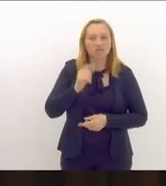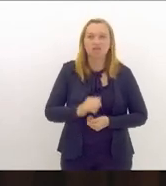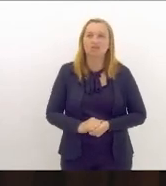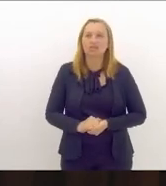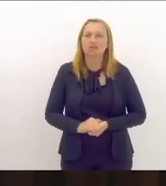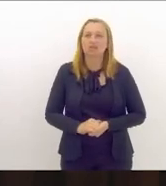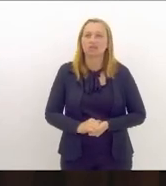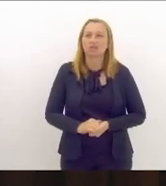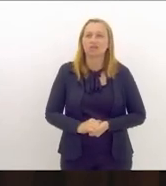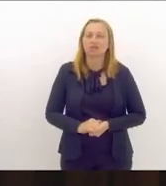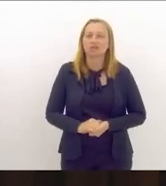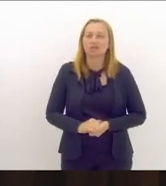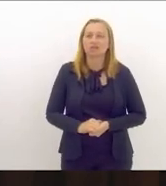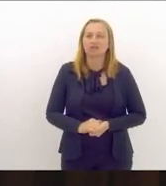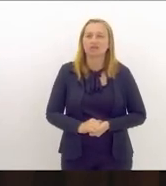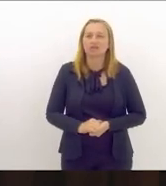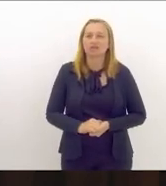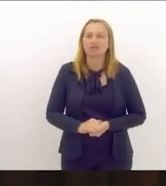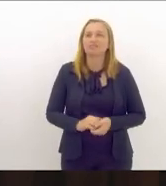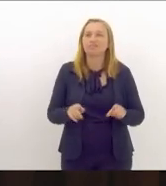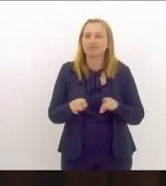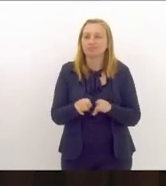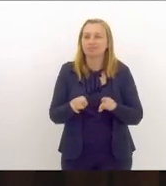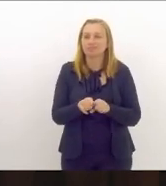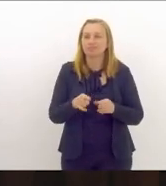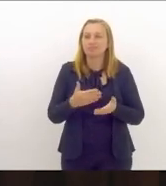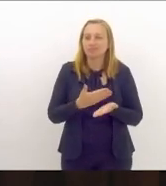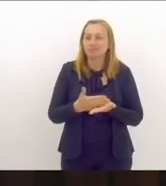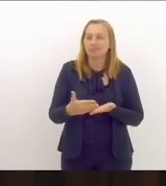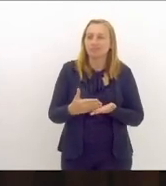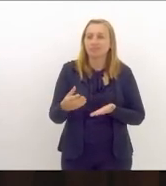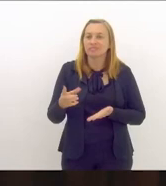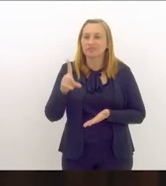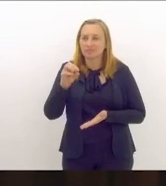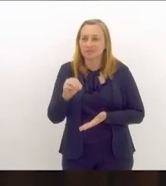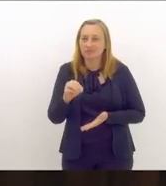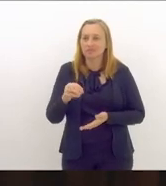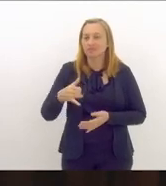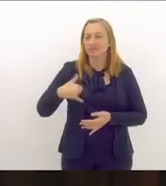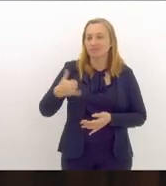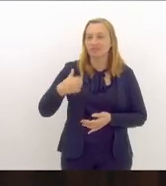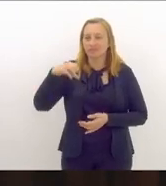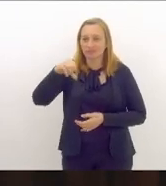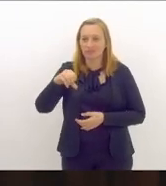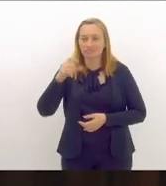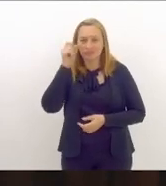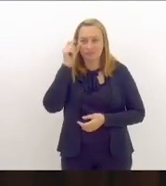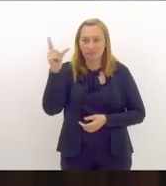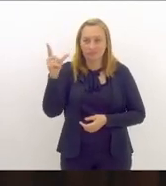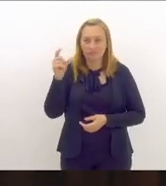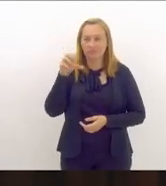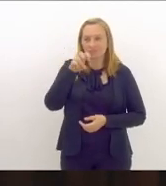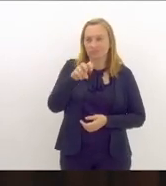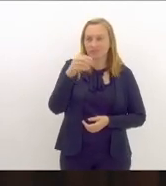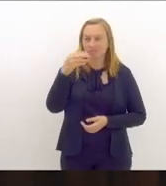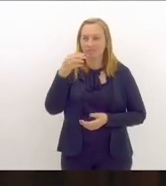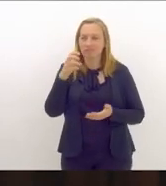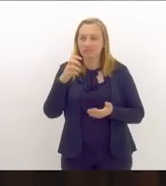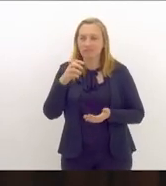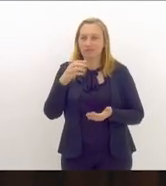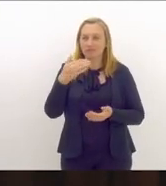batalhador. E eu também, que comecei muito cedo, trabalho desde 9 anos de idade, acordava 5:30 da